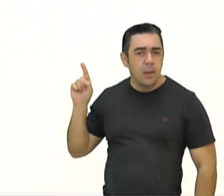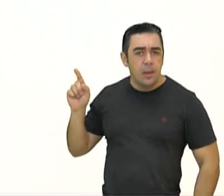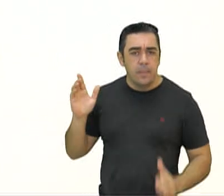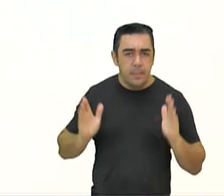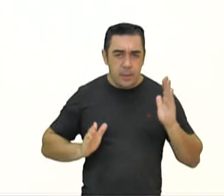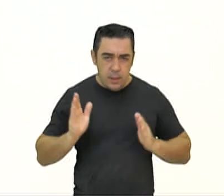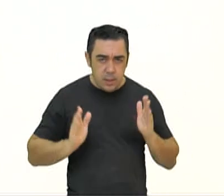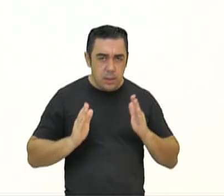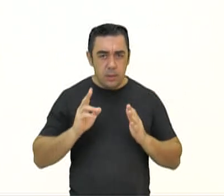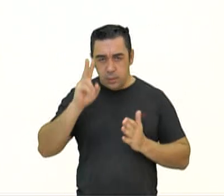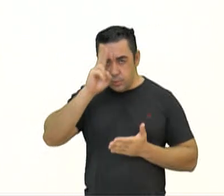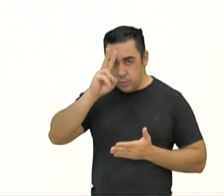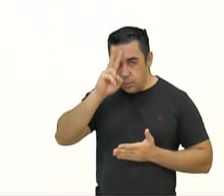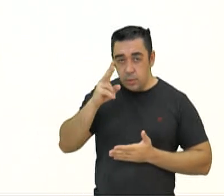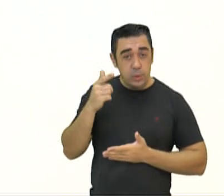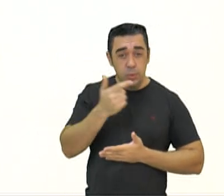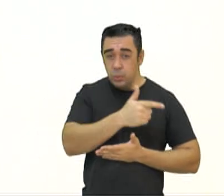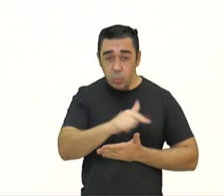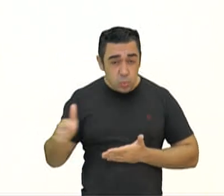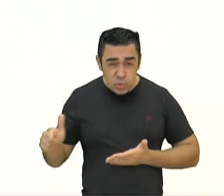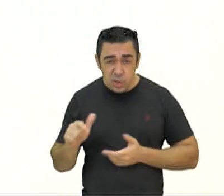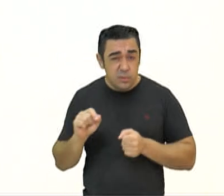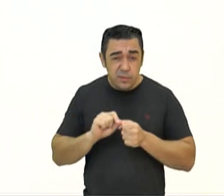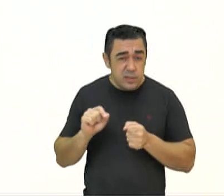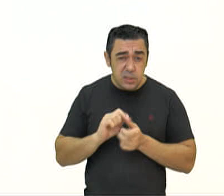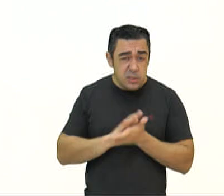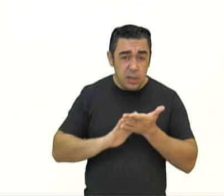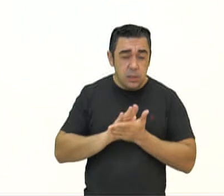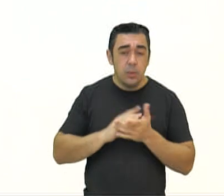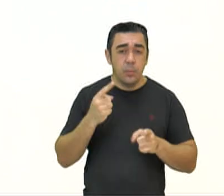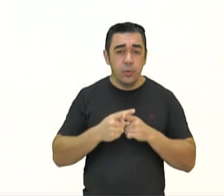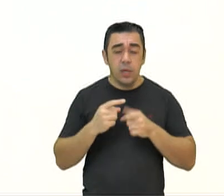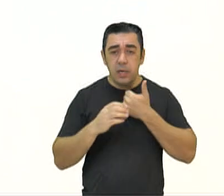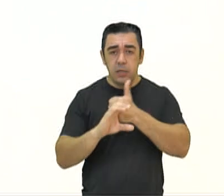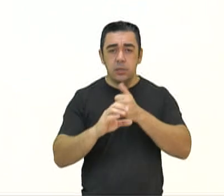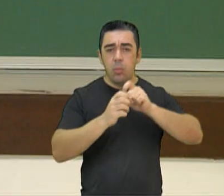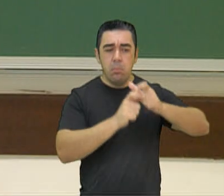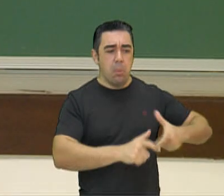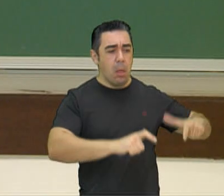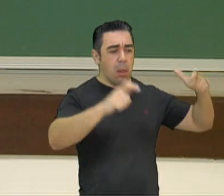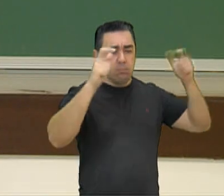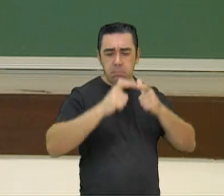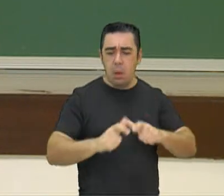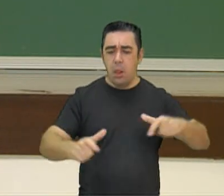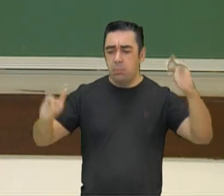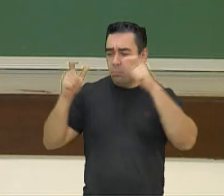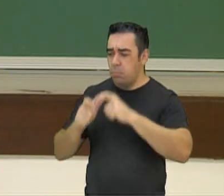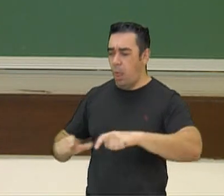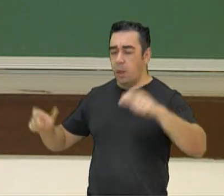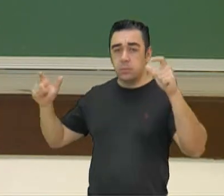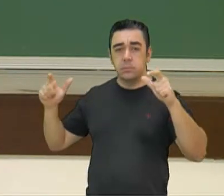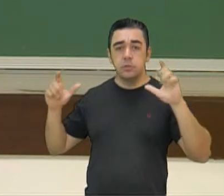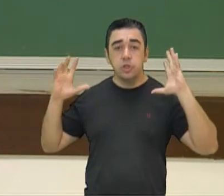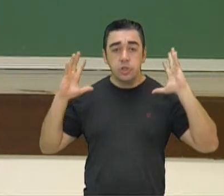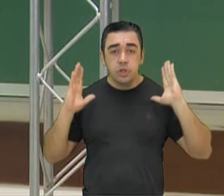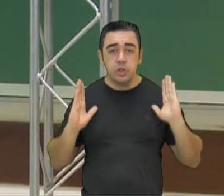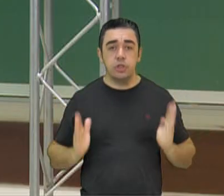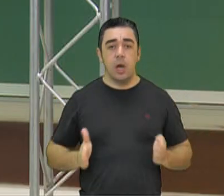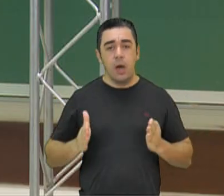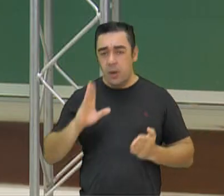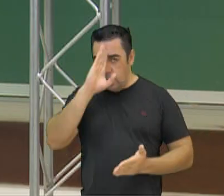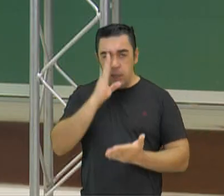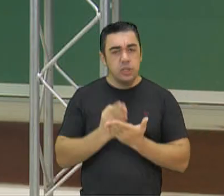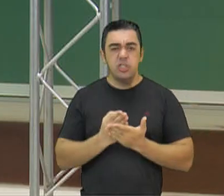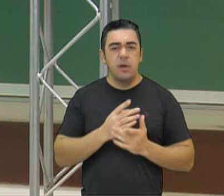que não tinha mais o que fazer. Os cristãos já estavam por toda parte e já não acreditavam mais